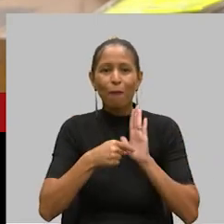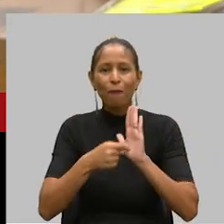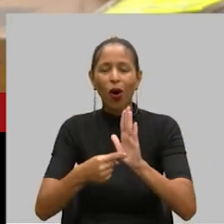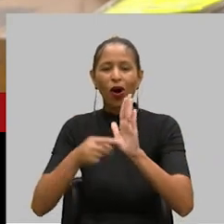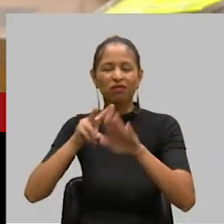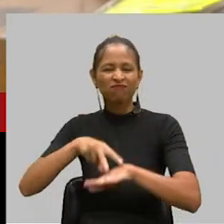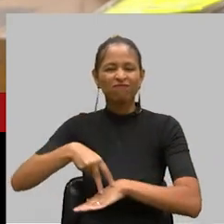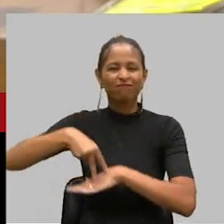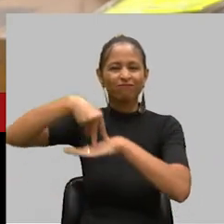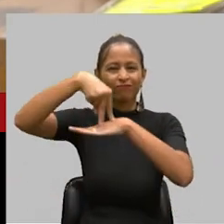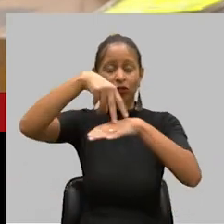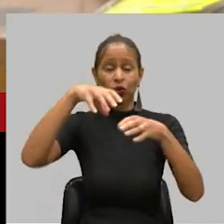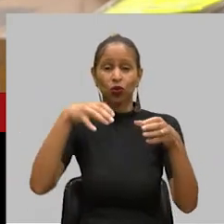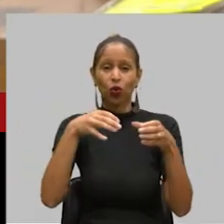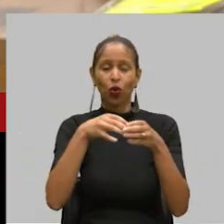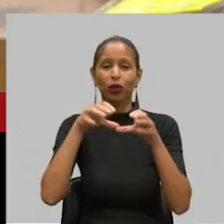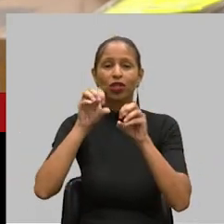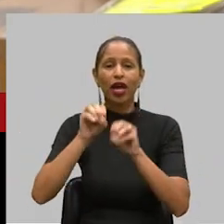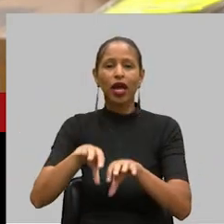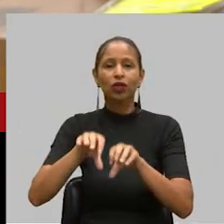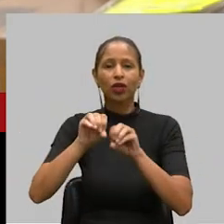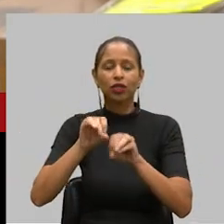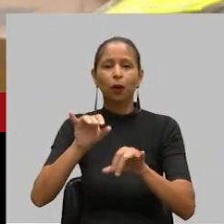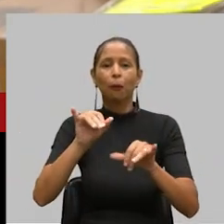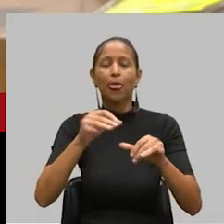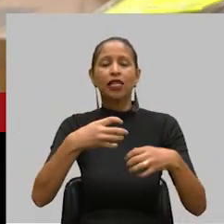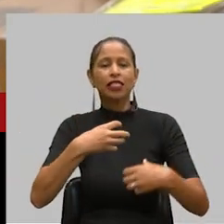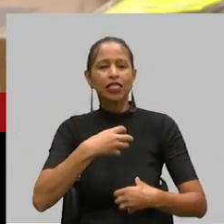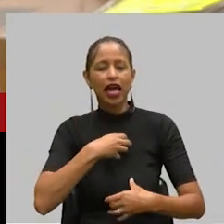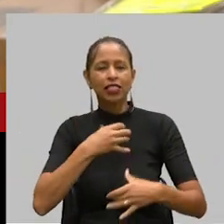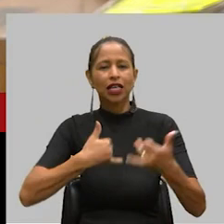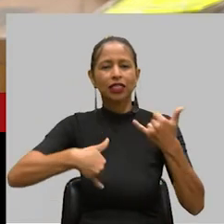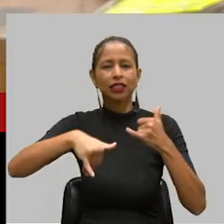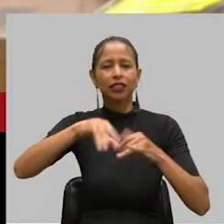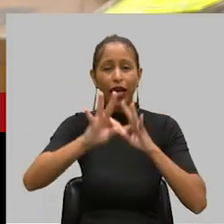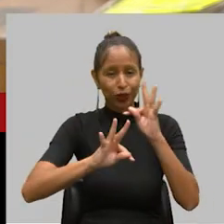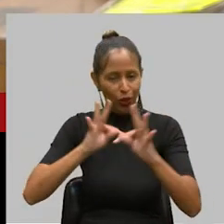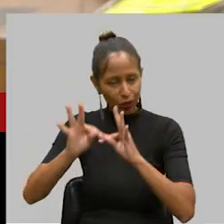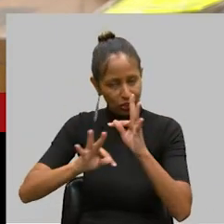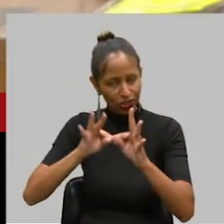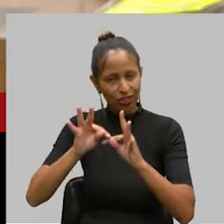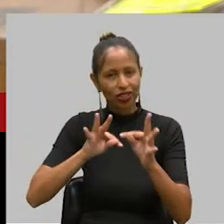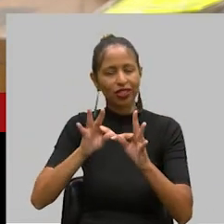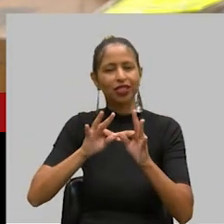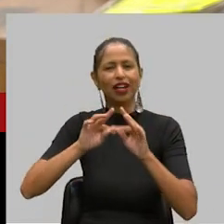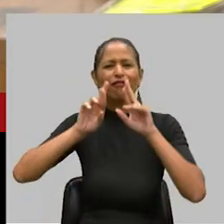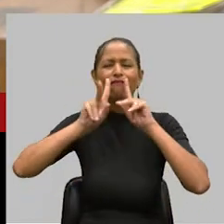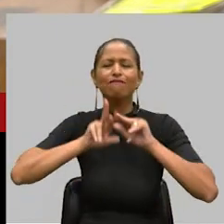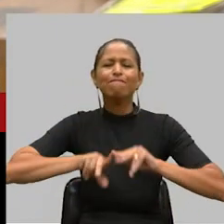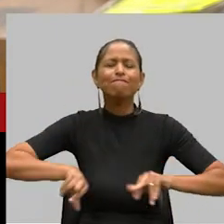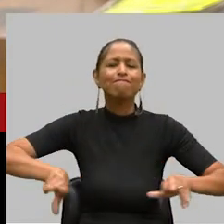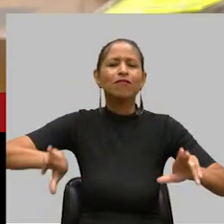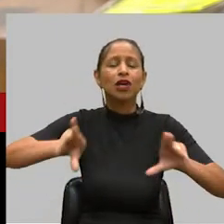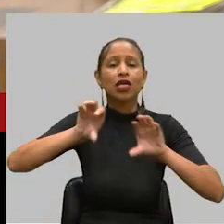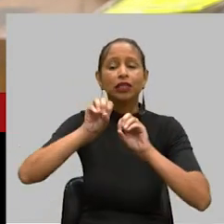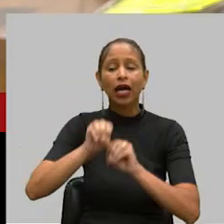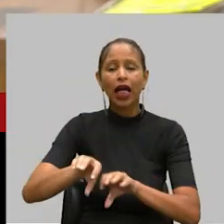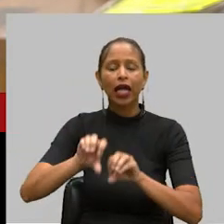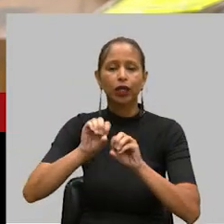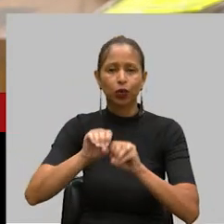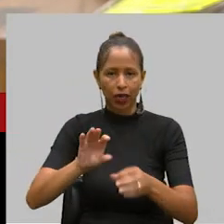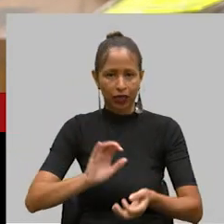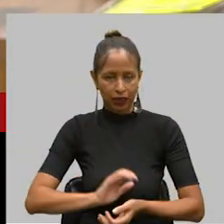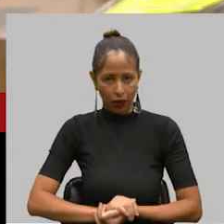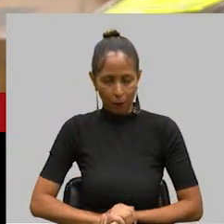comissão de de Educação Ciência e Tecnologia com a configuração multifacetada da educação né